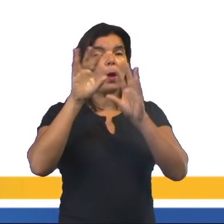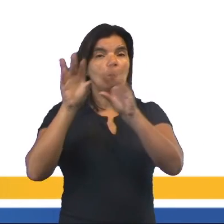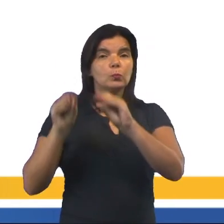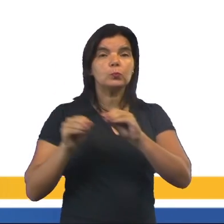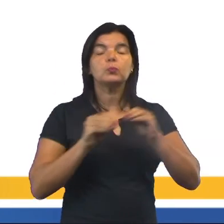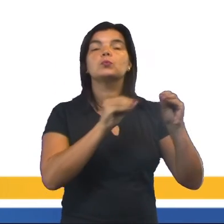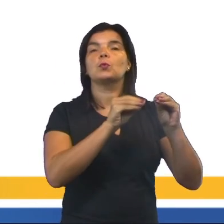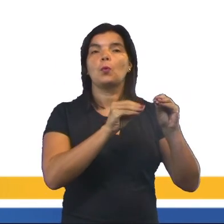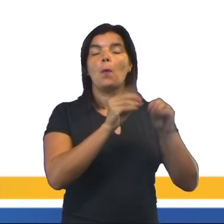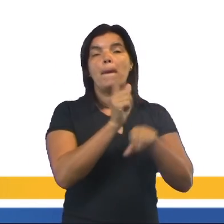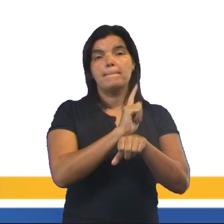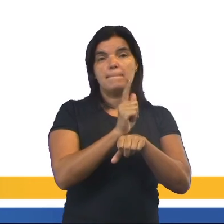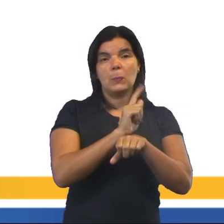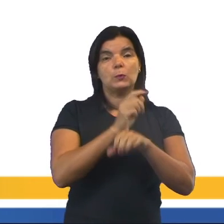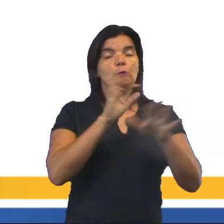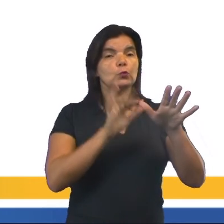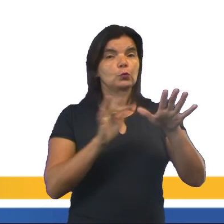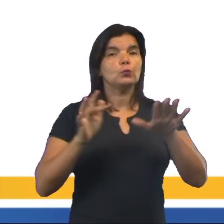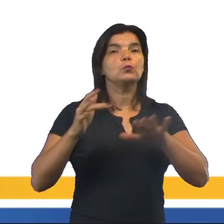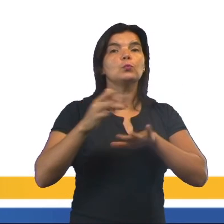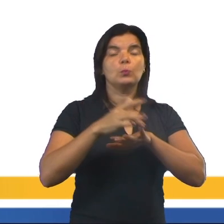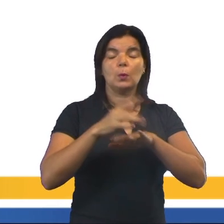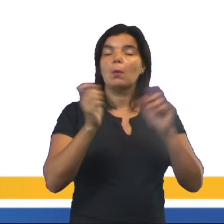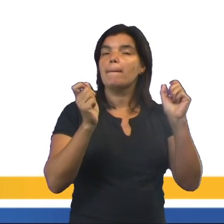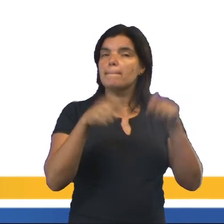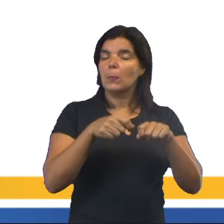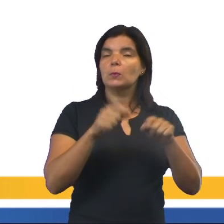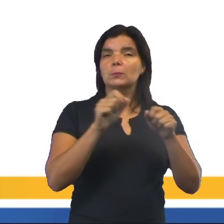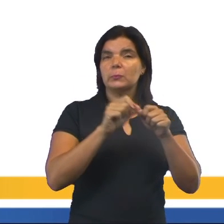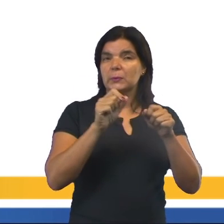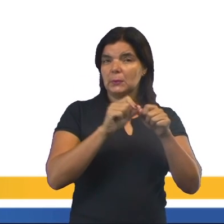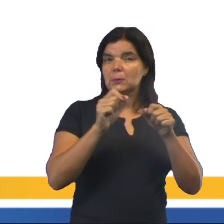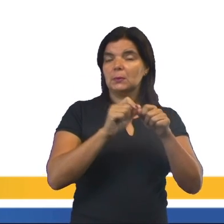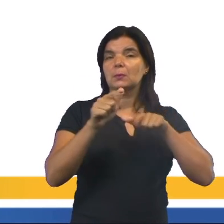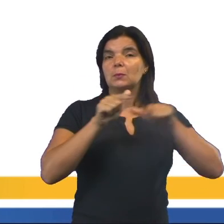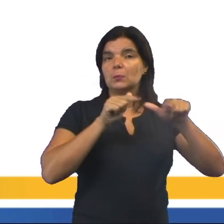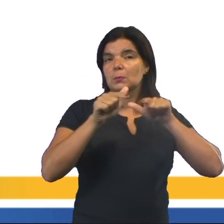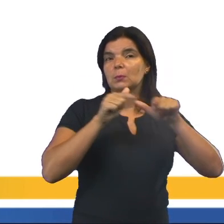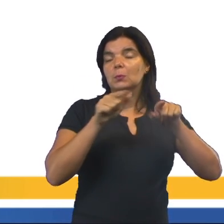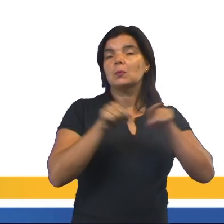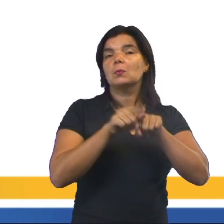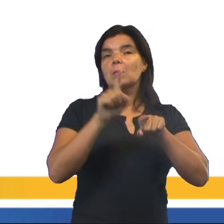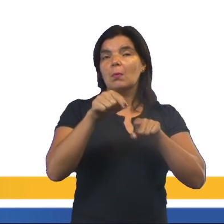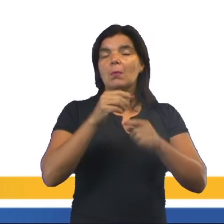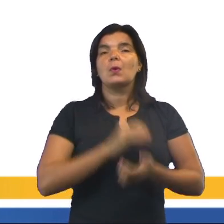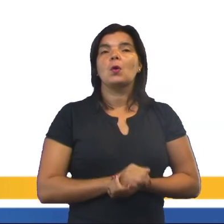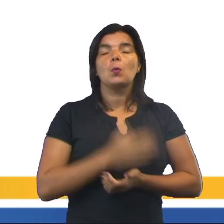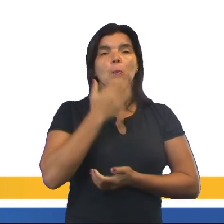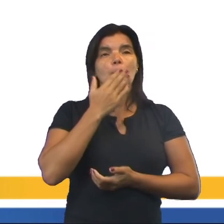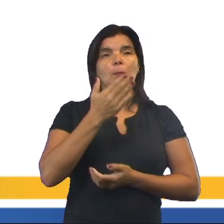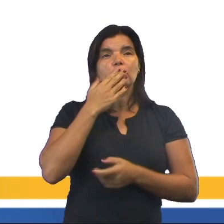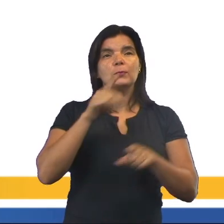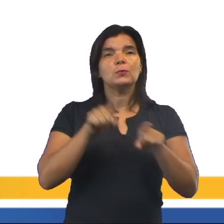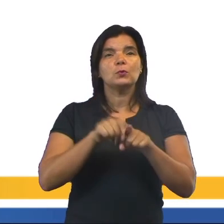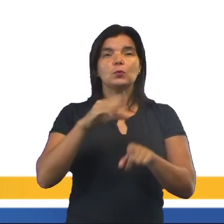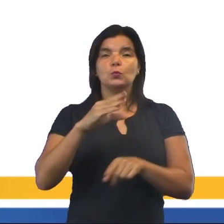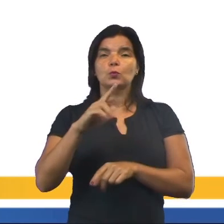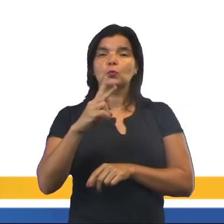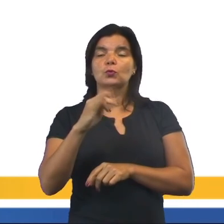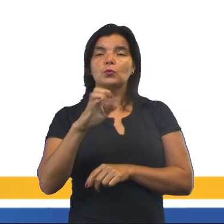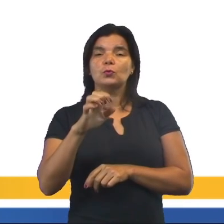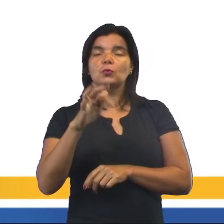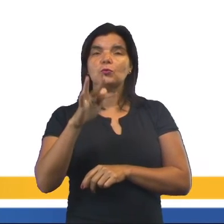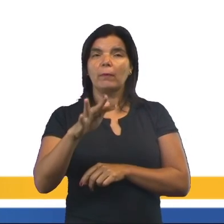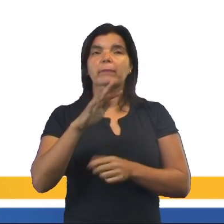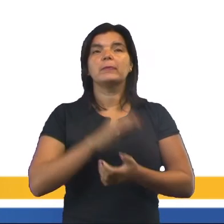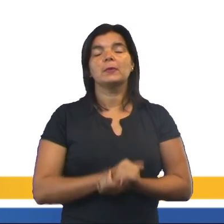passar para o gerente de mídia, para que ele possa produzir também o seu trabalho. Então, esse aí, o Chief Listening Officer, é